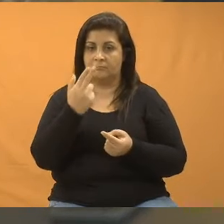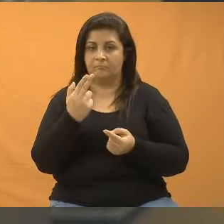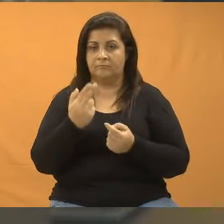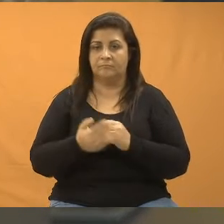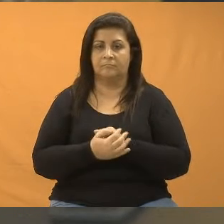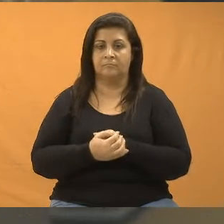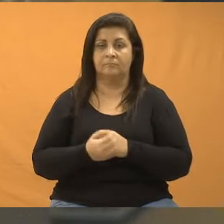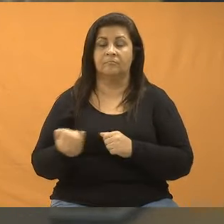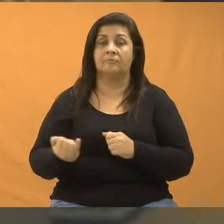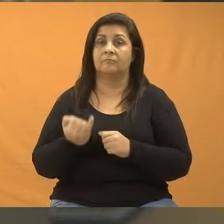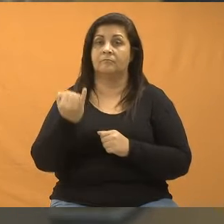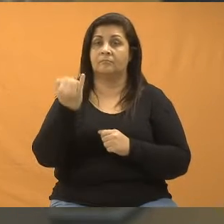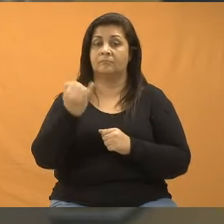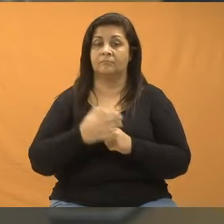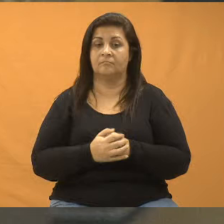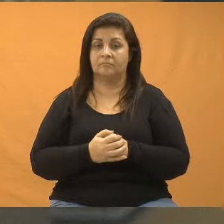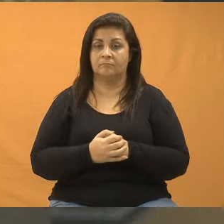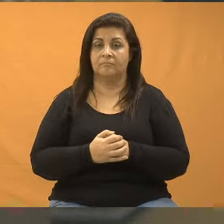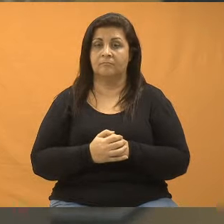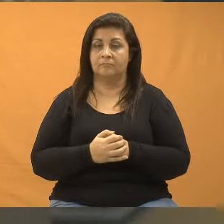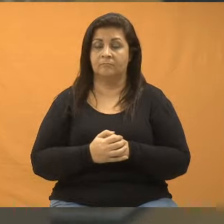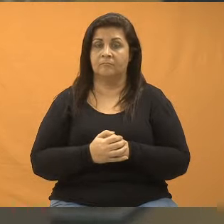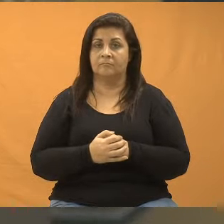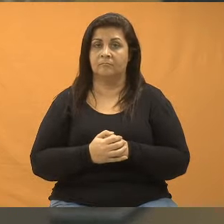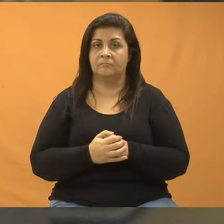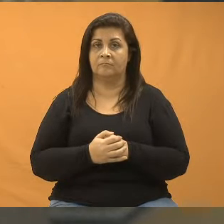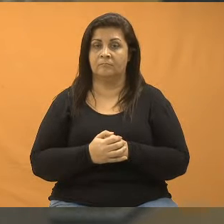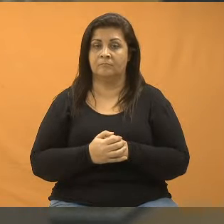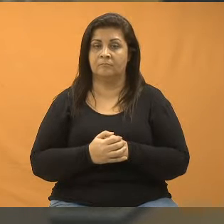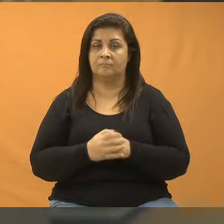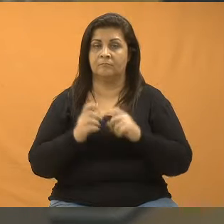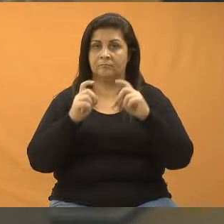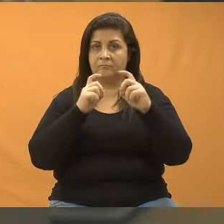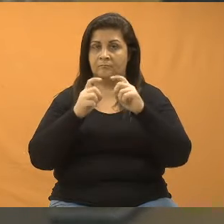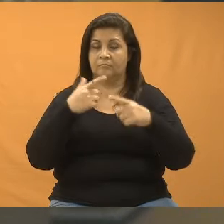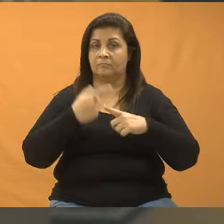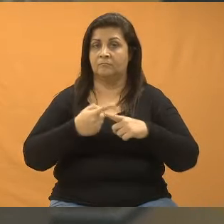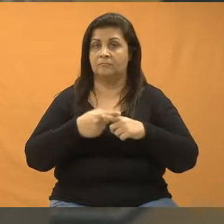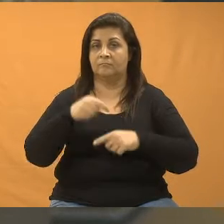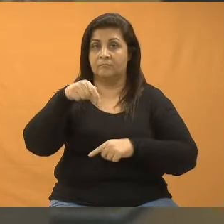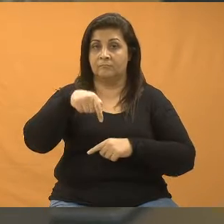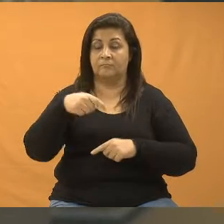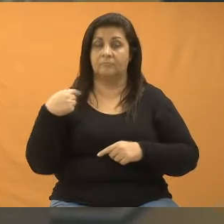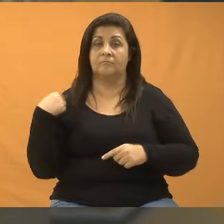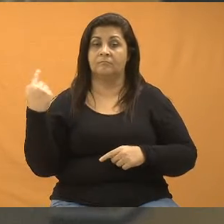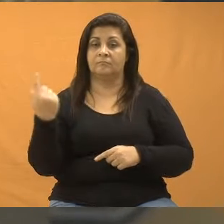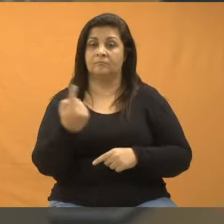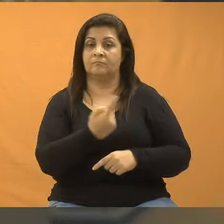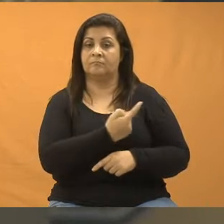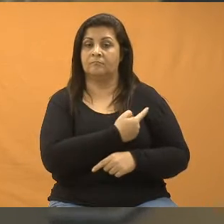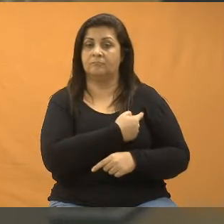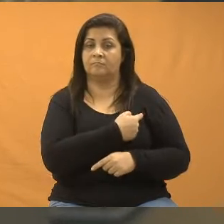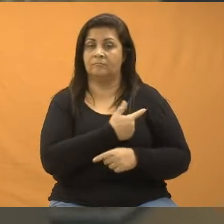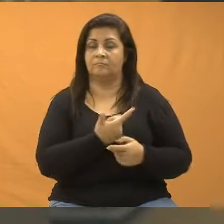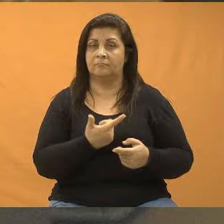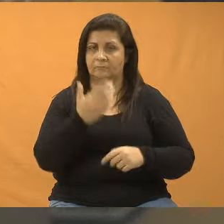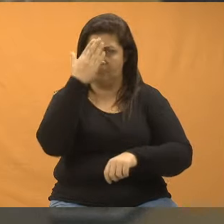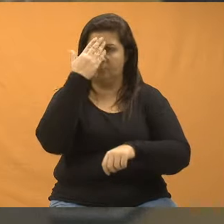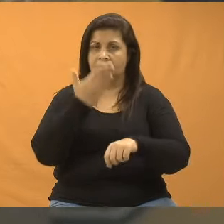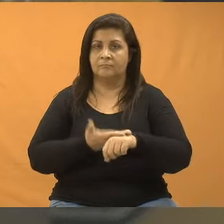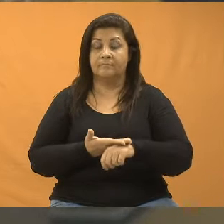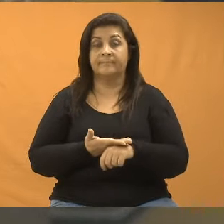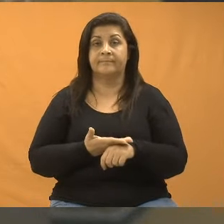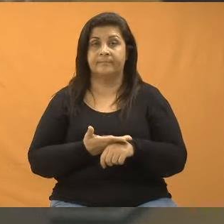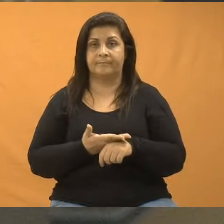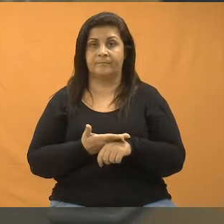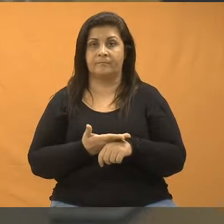extrema importância essa iniciativa, porque nós estaremos aqui e tenho certeza que